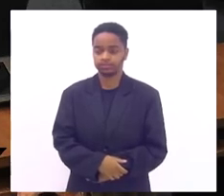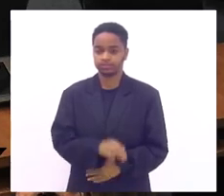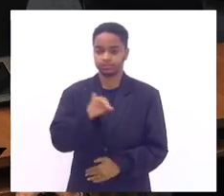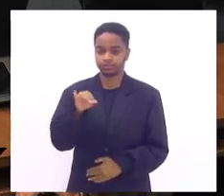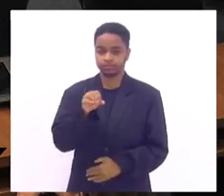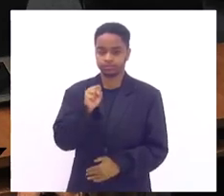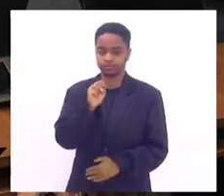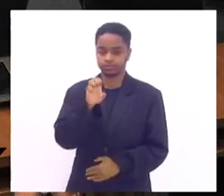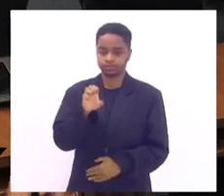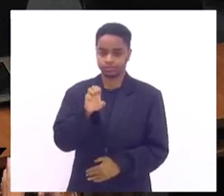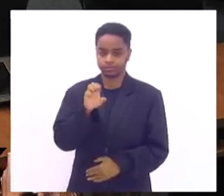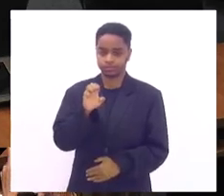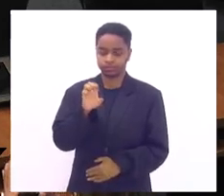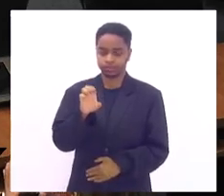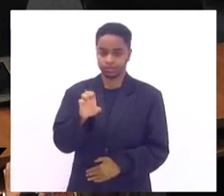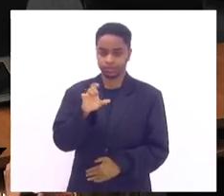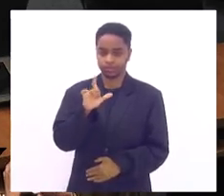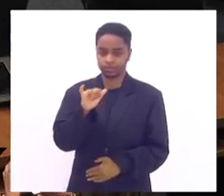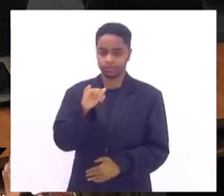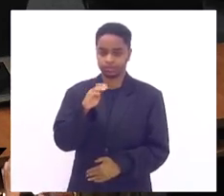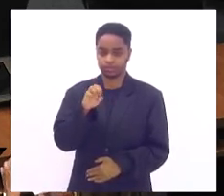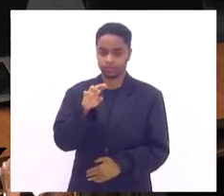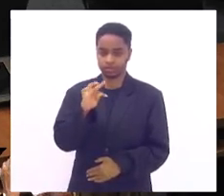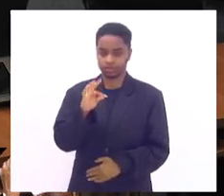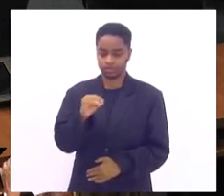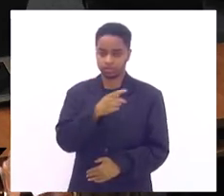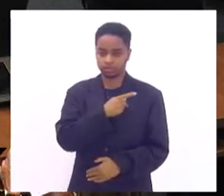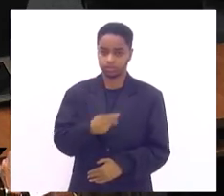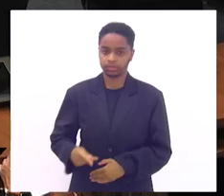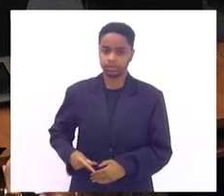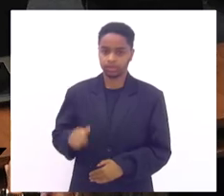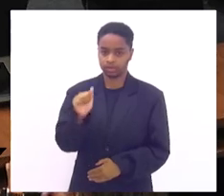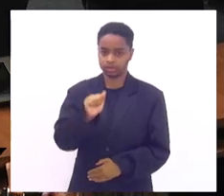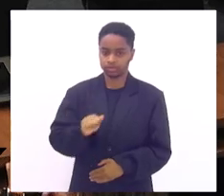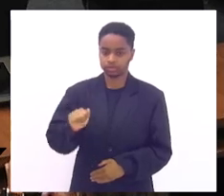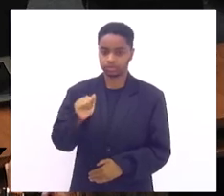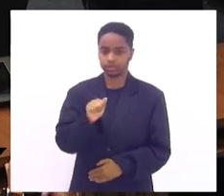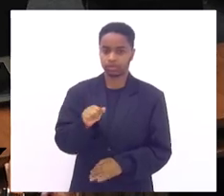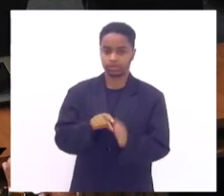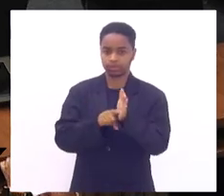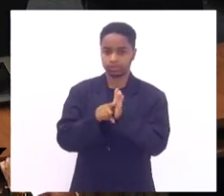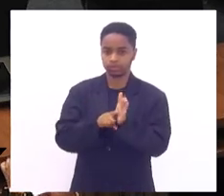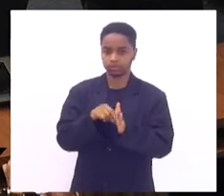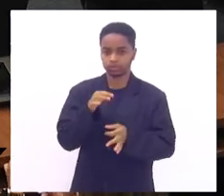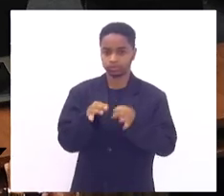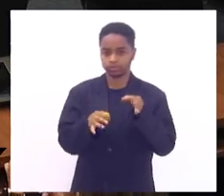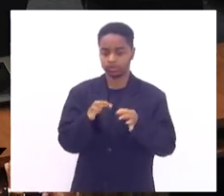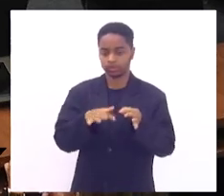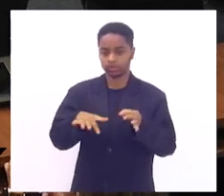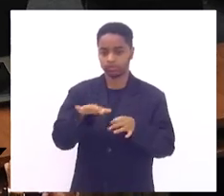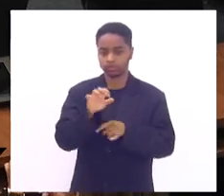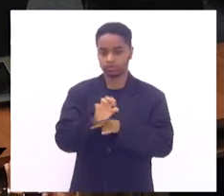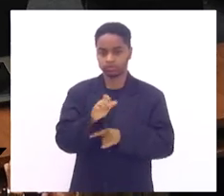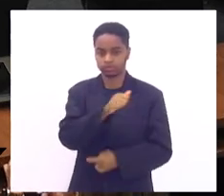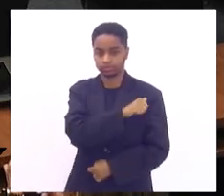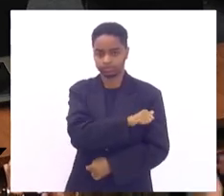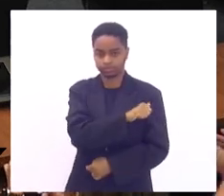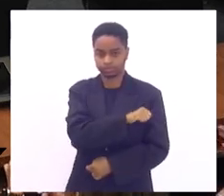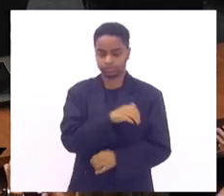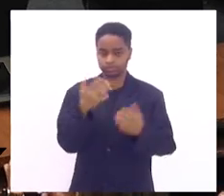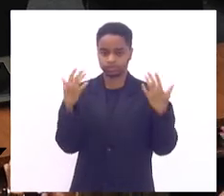José Heriberto Costa, presidente da Associação dos Peritos Judiciais do Estado do Rio de Janeiro.